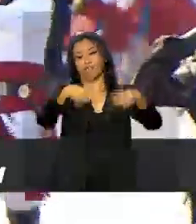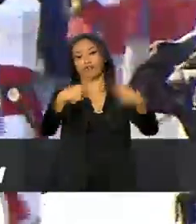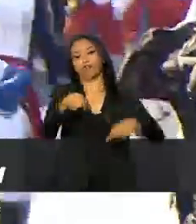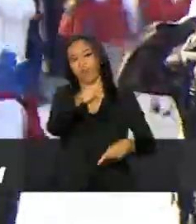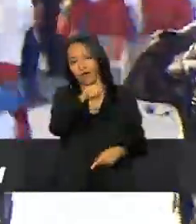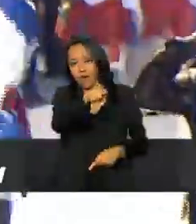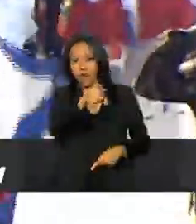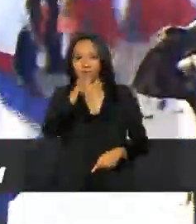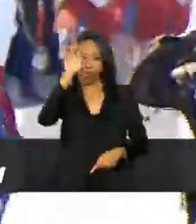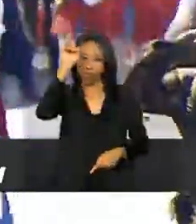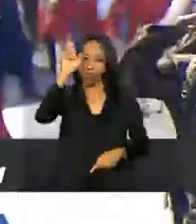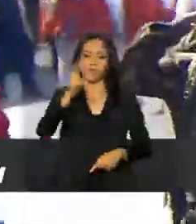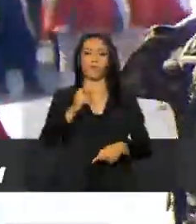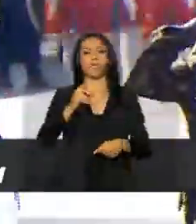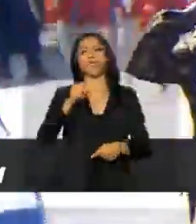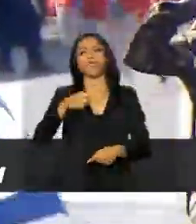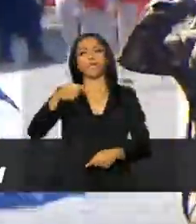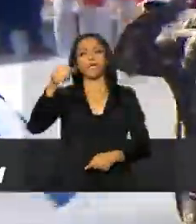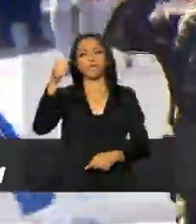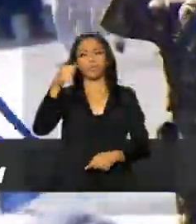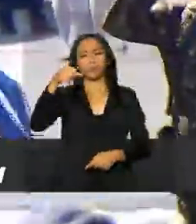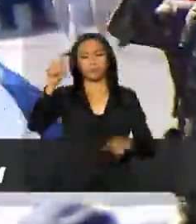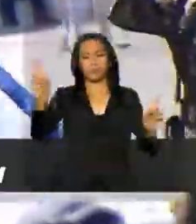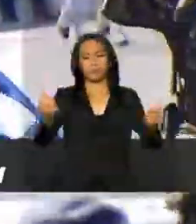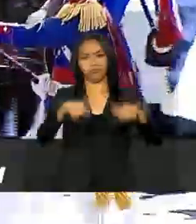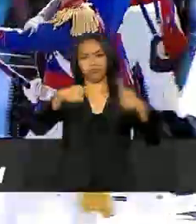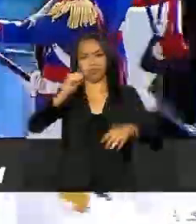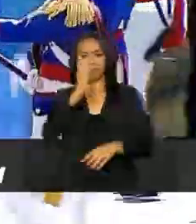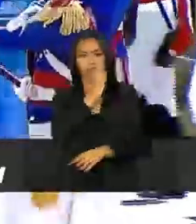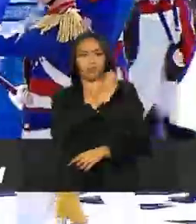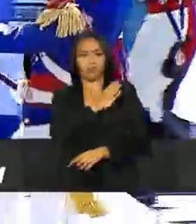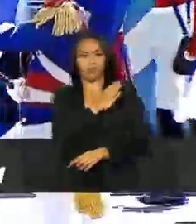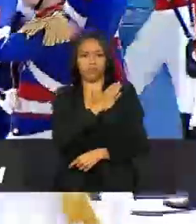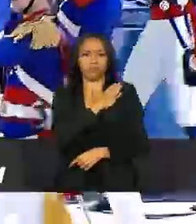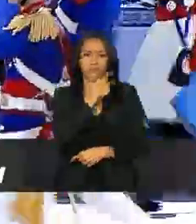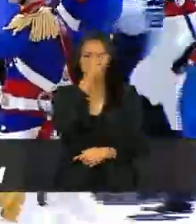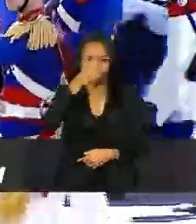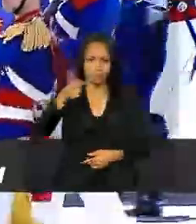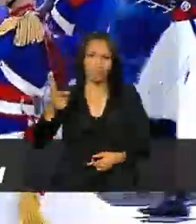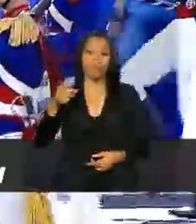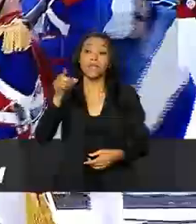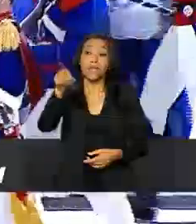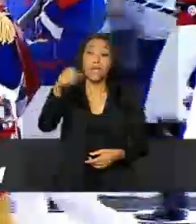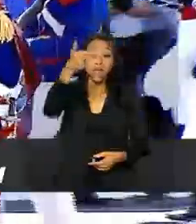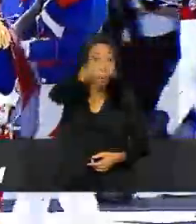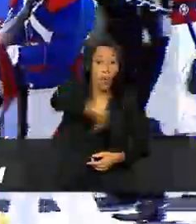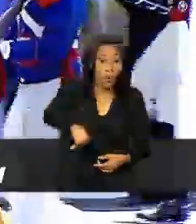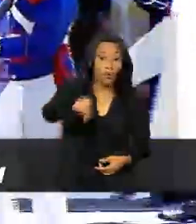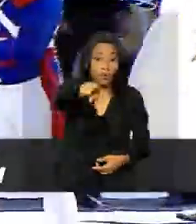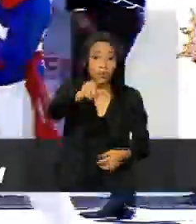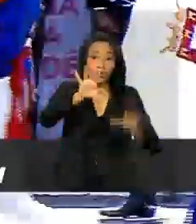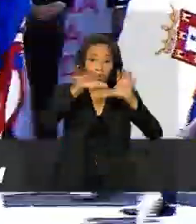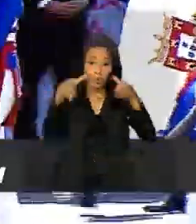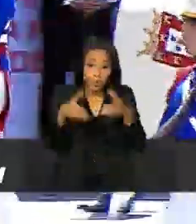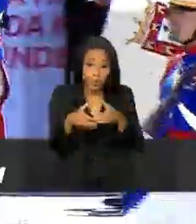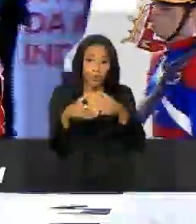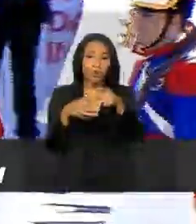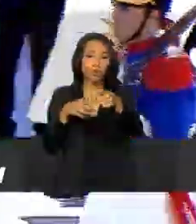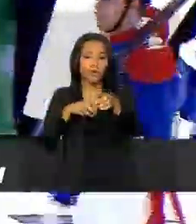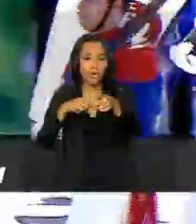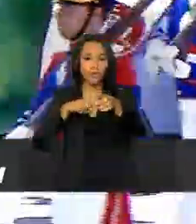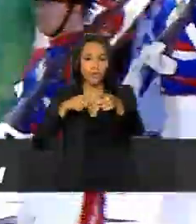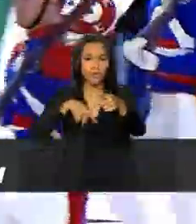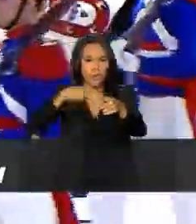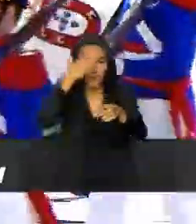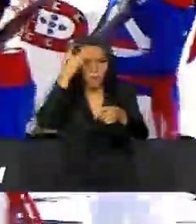é ela que faz toda a parte cerimonial, né? E os soldados com uniforme camuflado? É, aí nós estamos vendo ali o comandante do